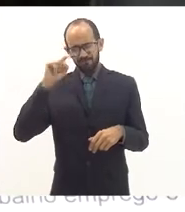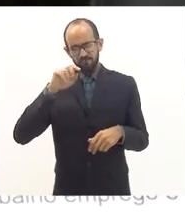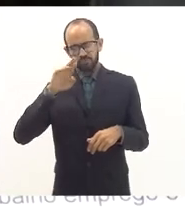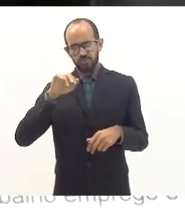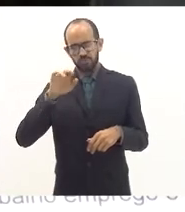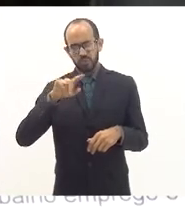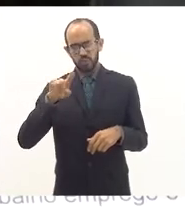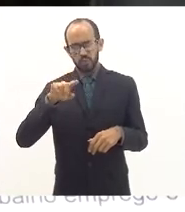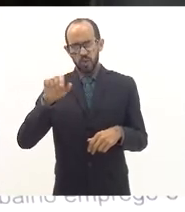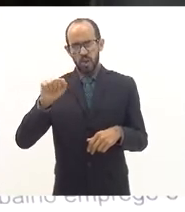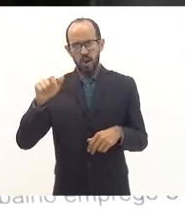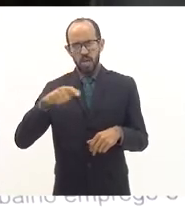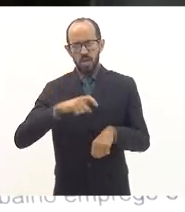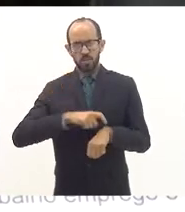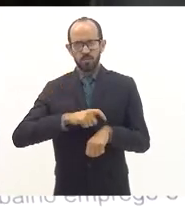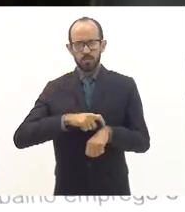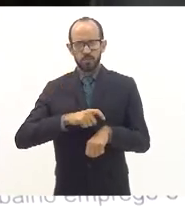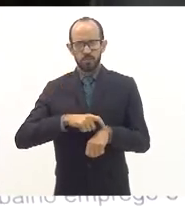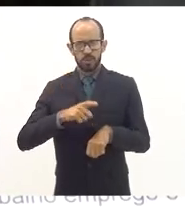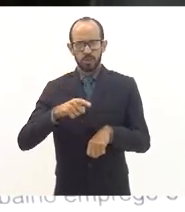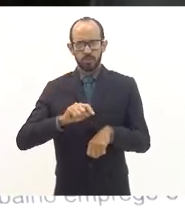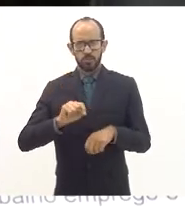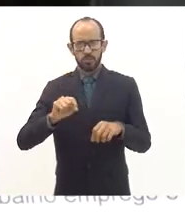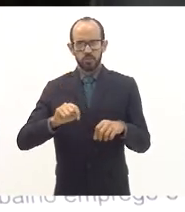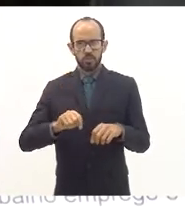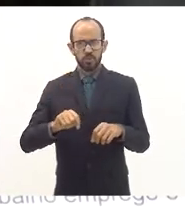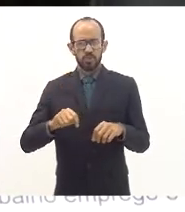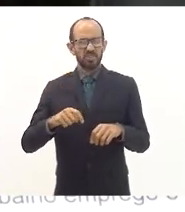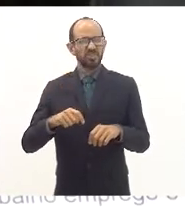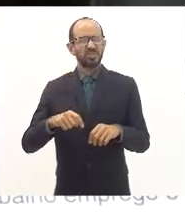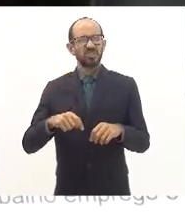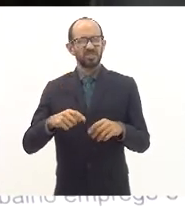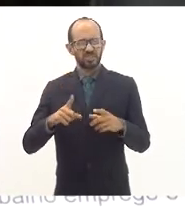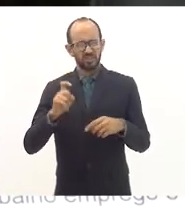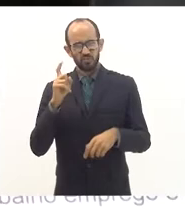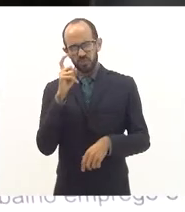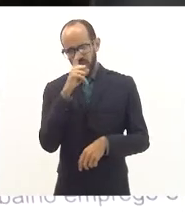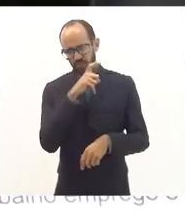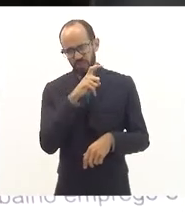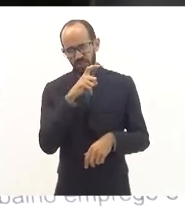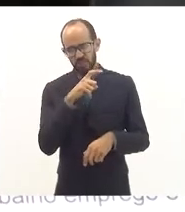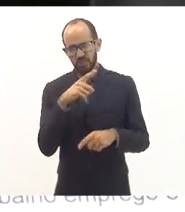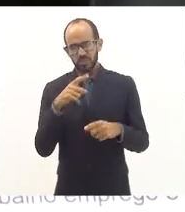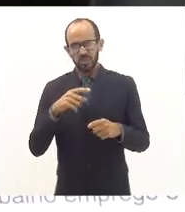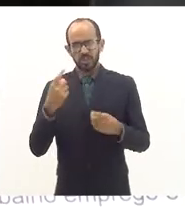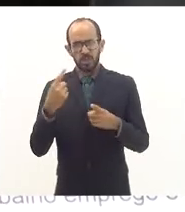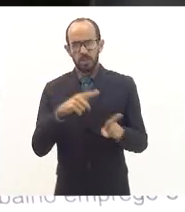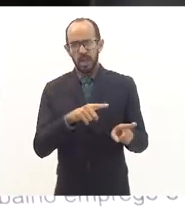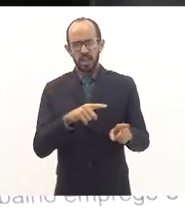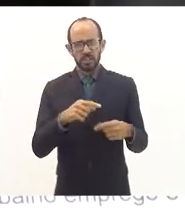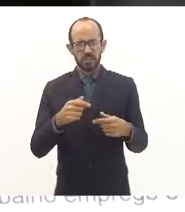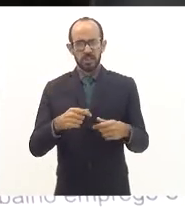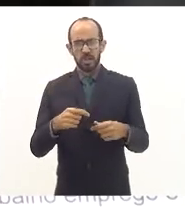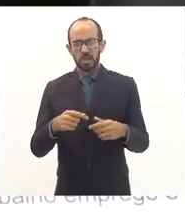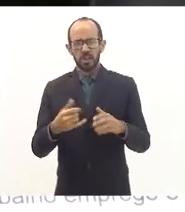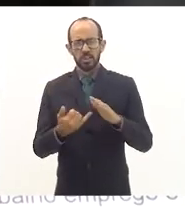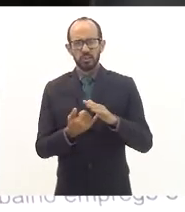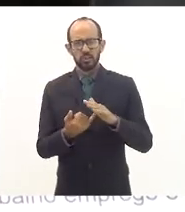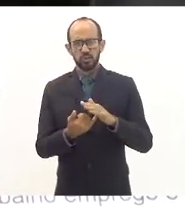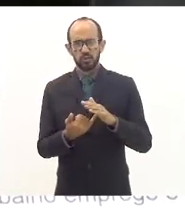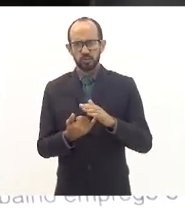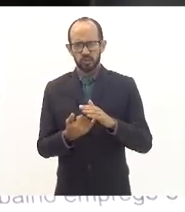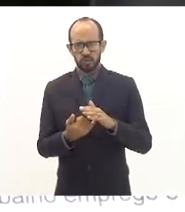Brizola em tempos de tanto obscurantismo, em tempos de ameaça constante às instituições e